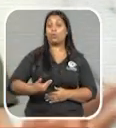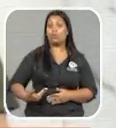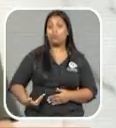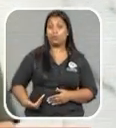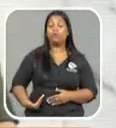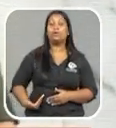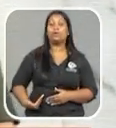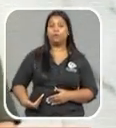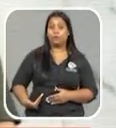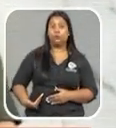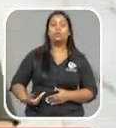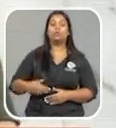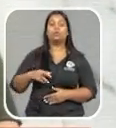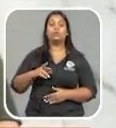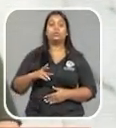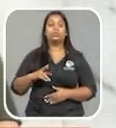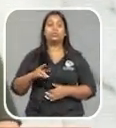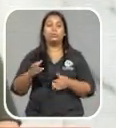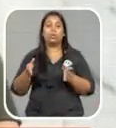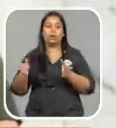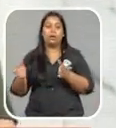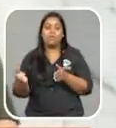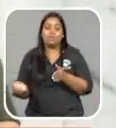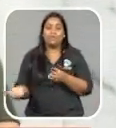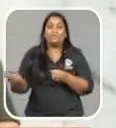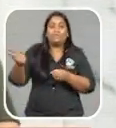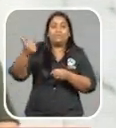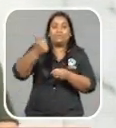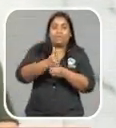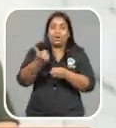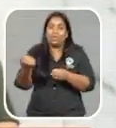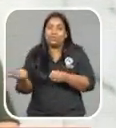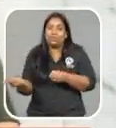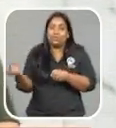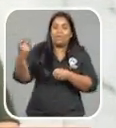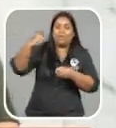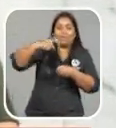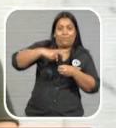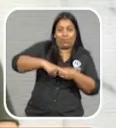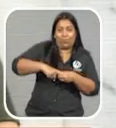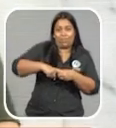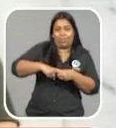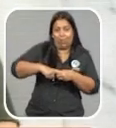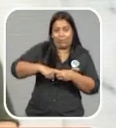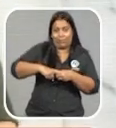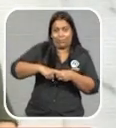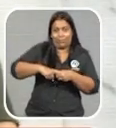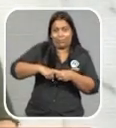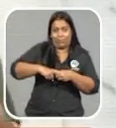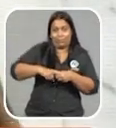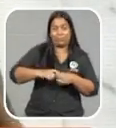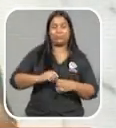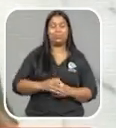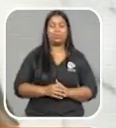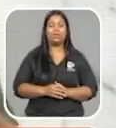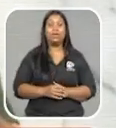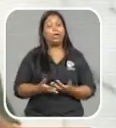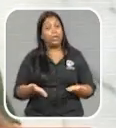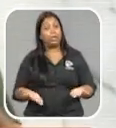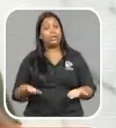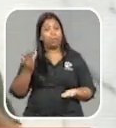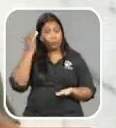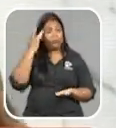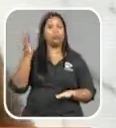de recuperação da República. Eu considero assim. E acho que o Lula vai ter que ter muito diálogo com a